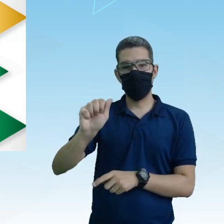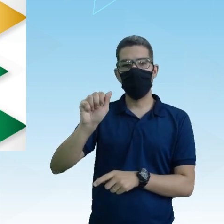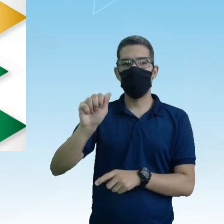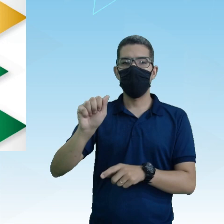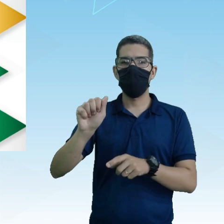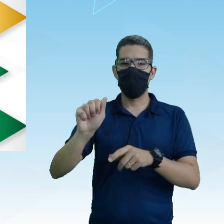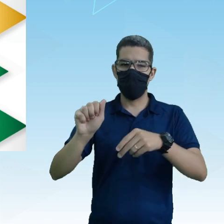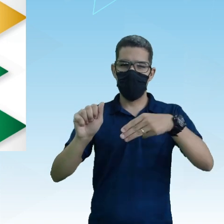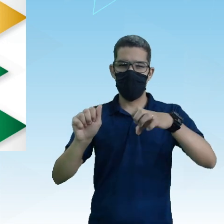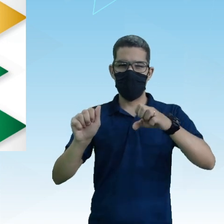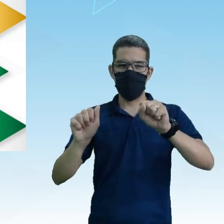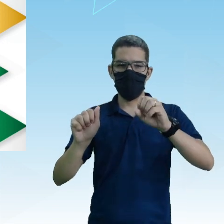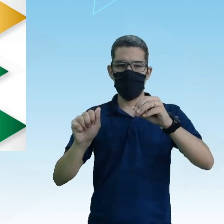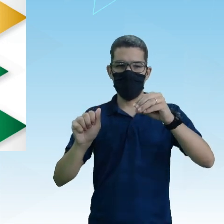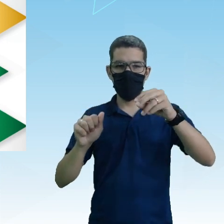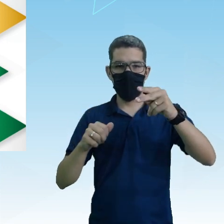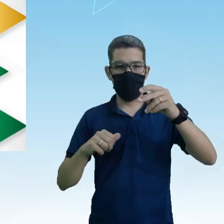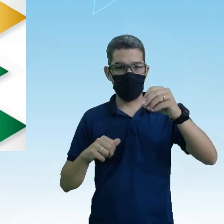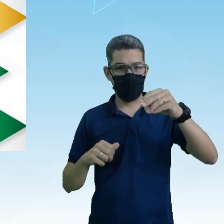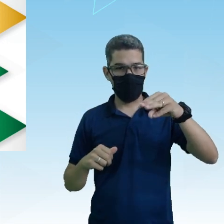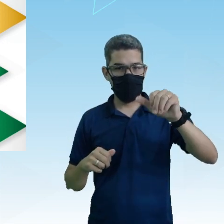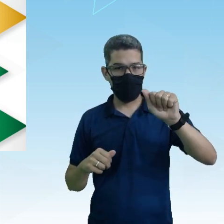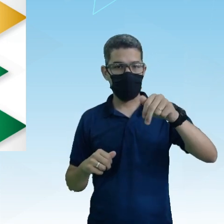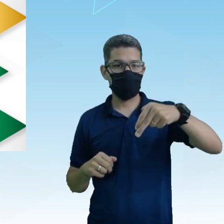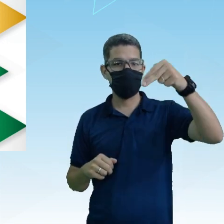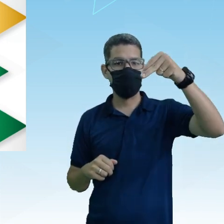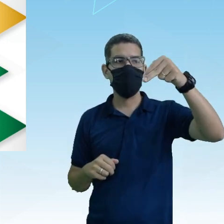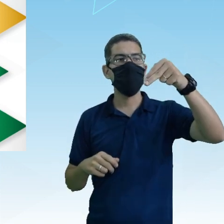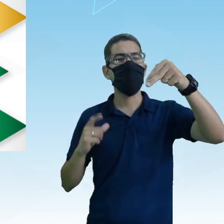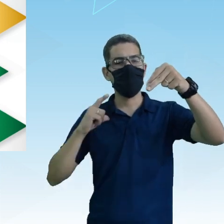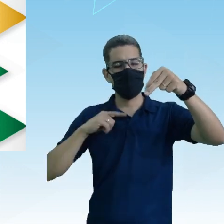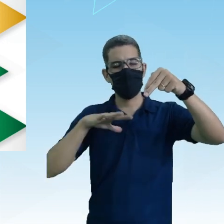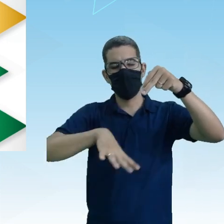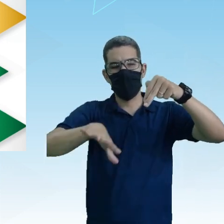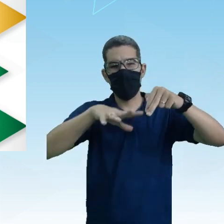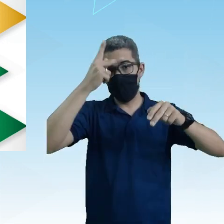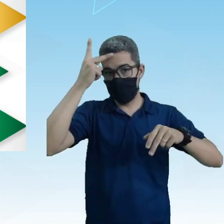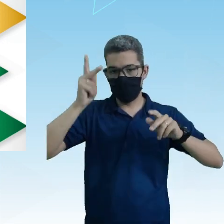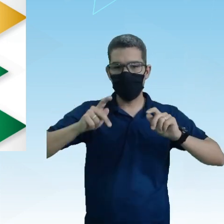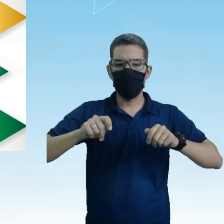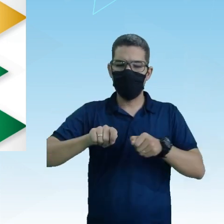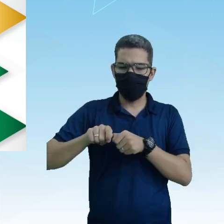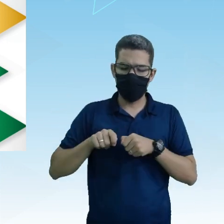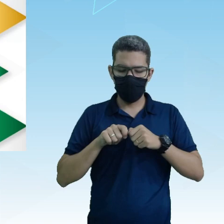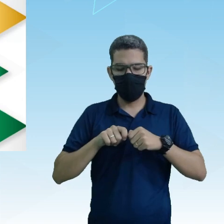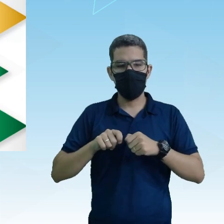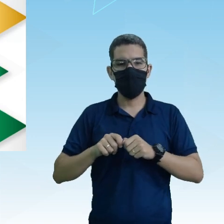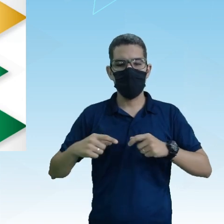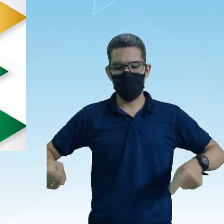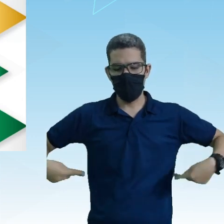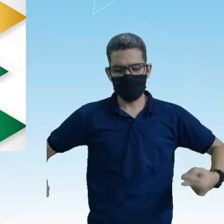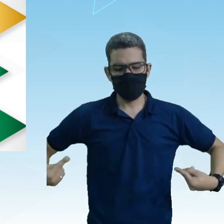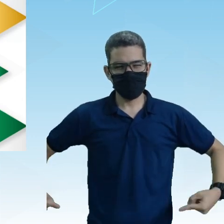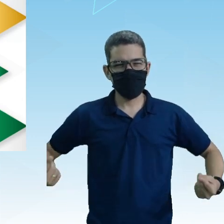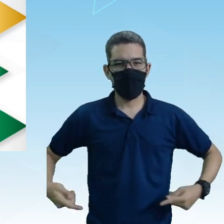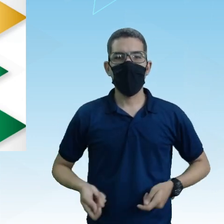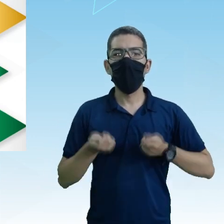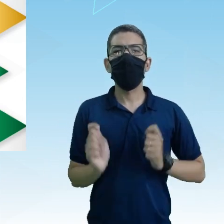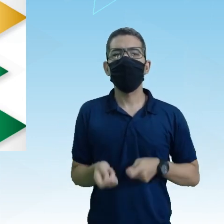na Ásia, construíram carros, tantas carroças que eram utilizadas para guerras, para desfiles, né,